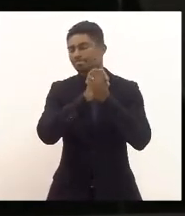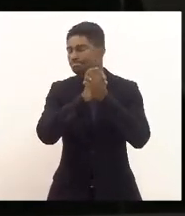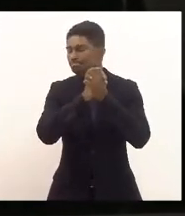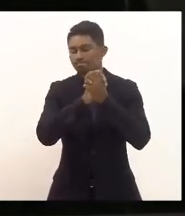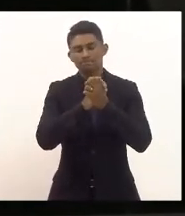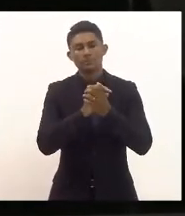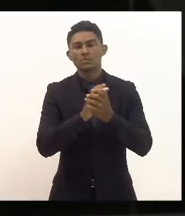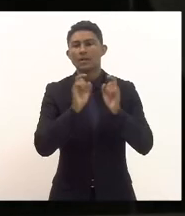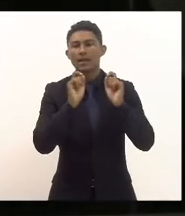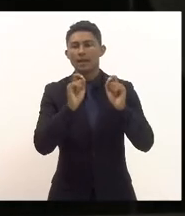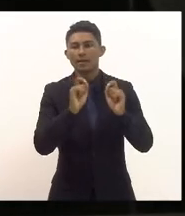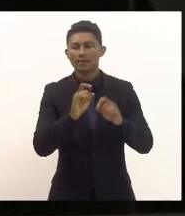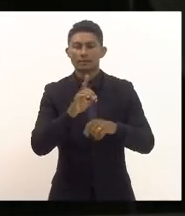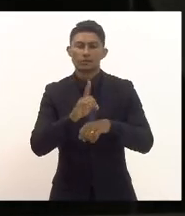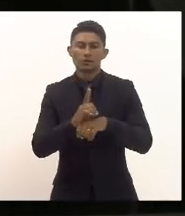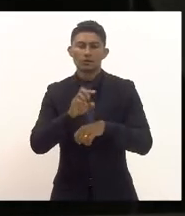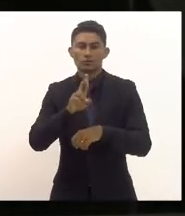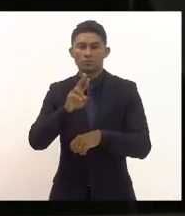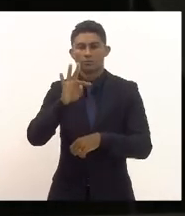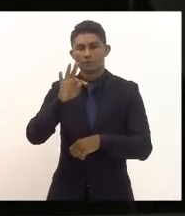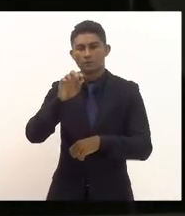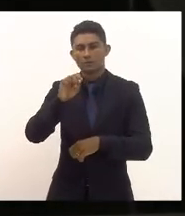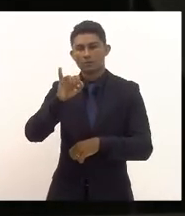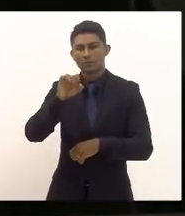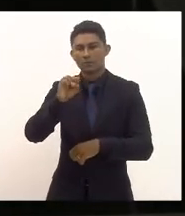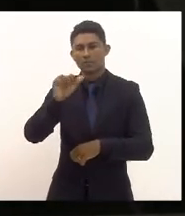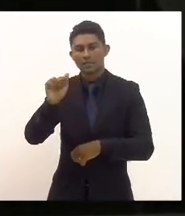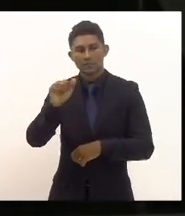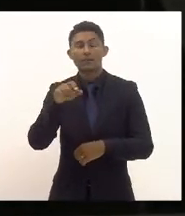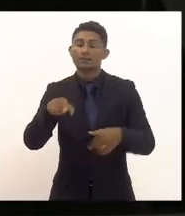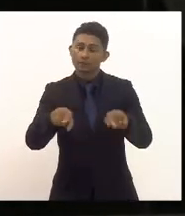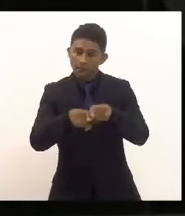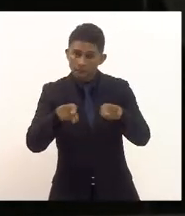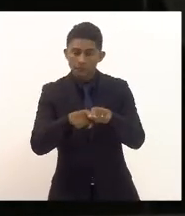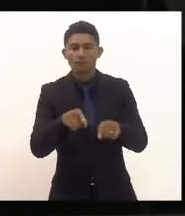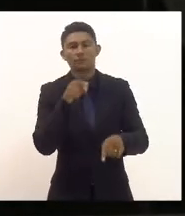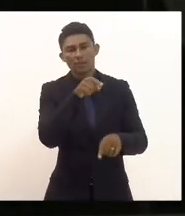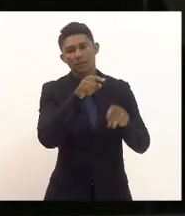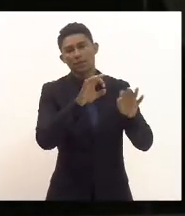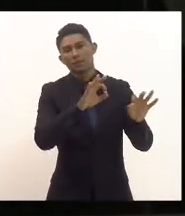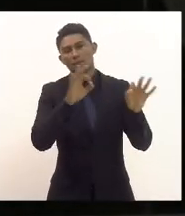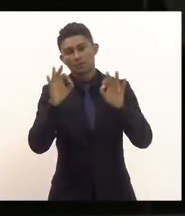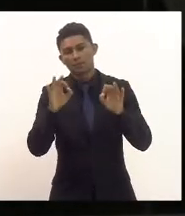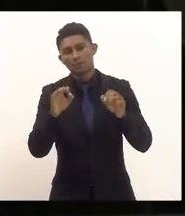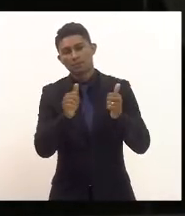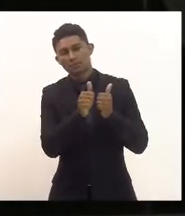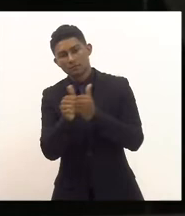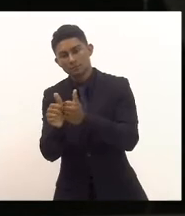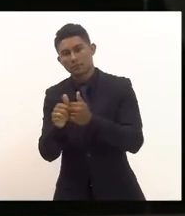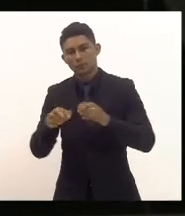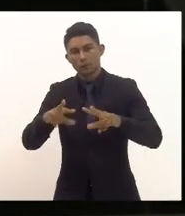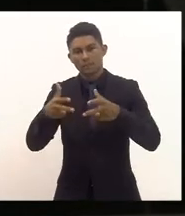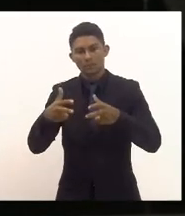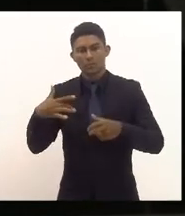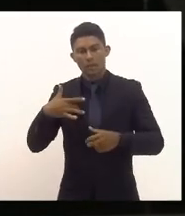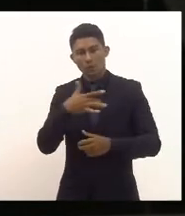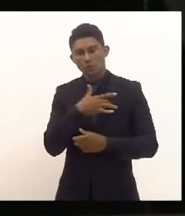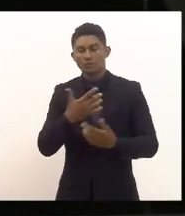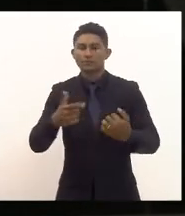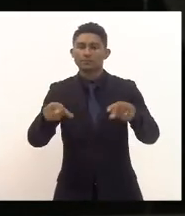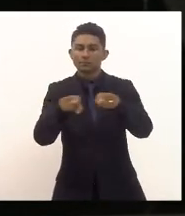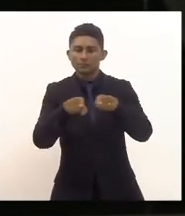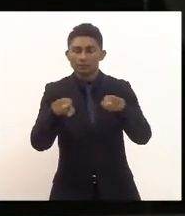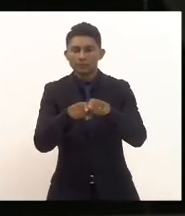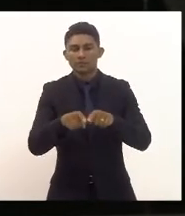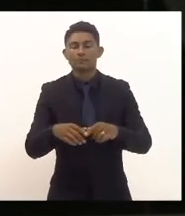especial a doutora Taísa guerreiro que nos acompanha na comissão de saúde e também